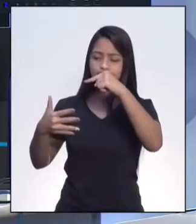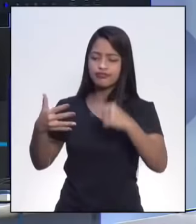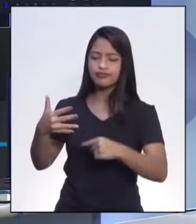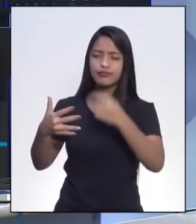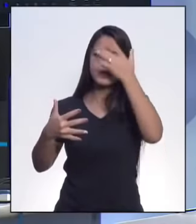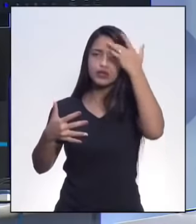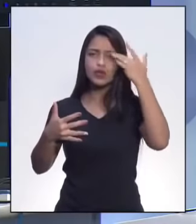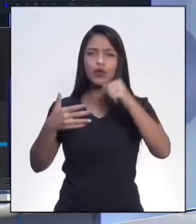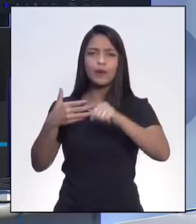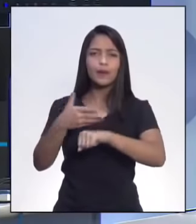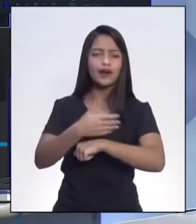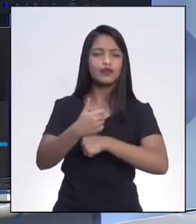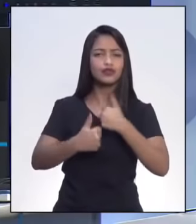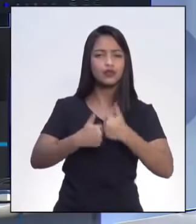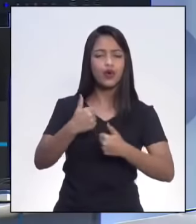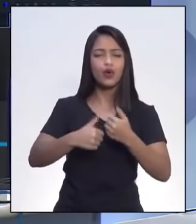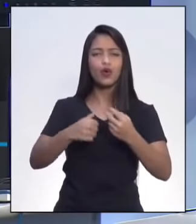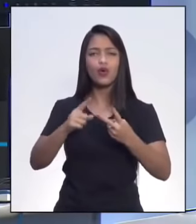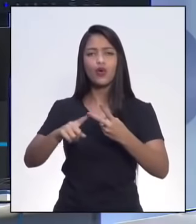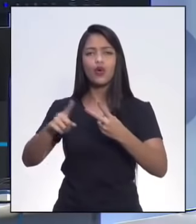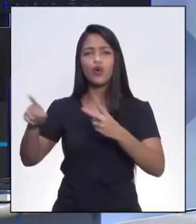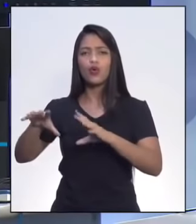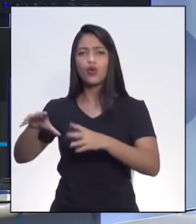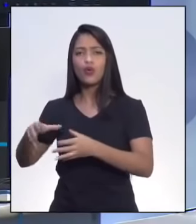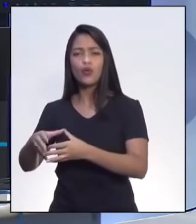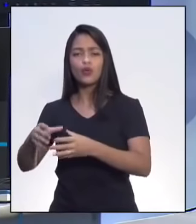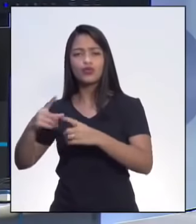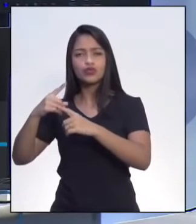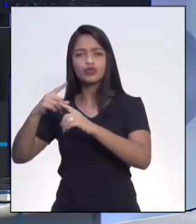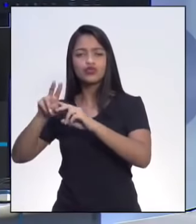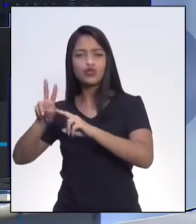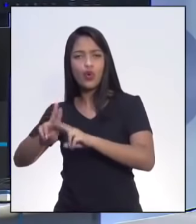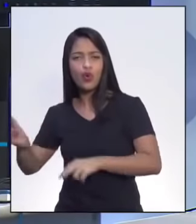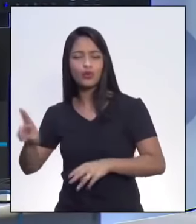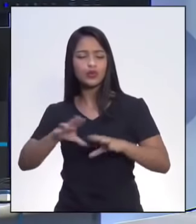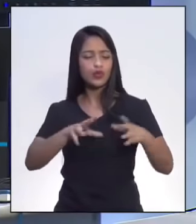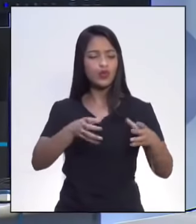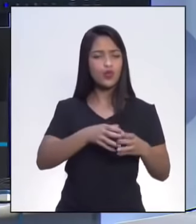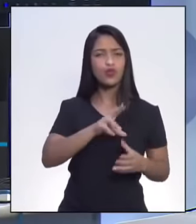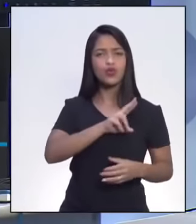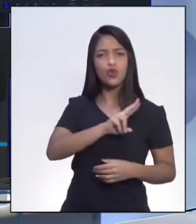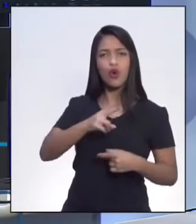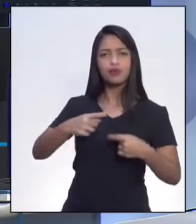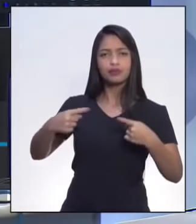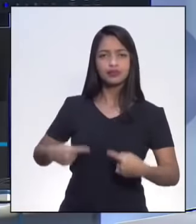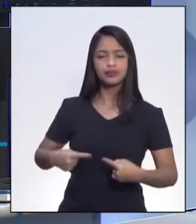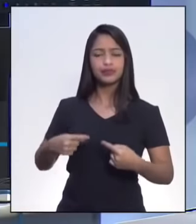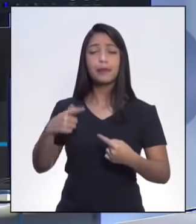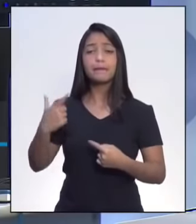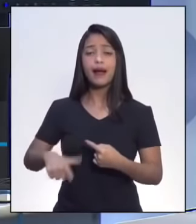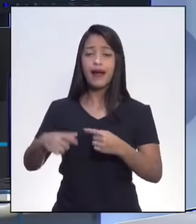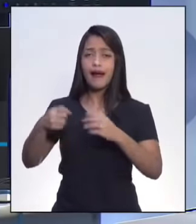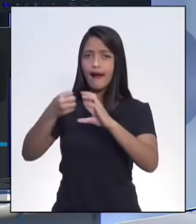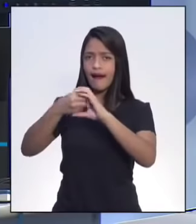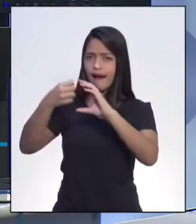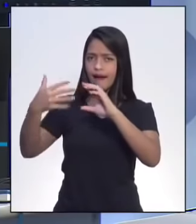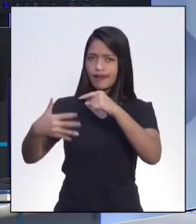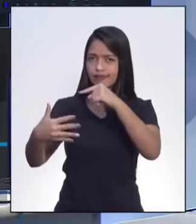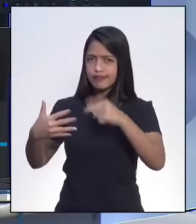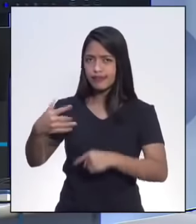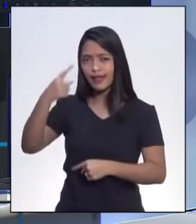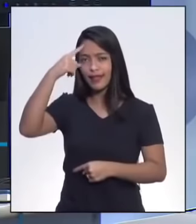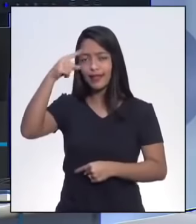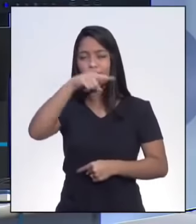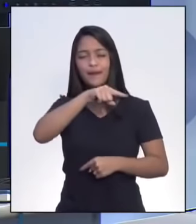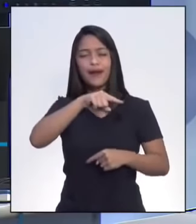do principal time, o nome do outro time, se tem alguma característica. Lembra que na reportagem tem uma opinião, então